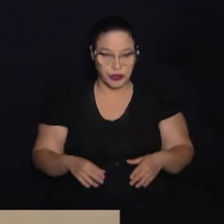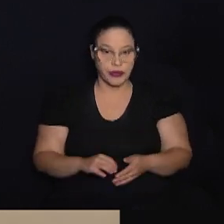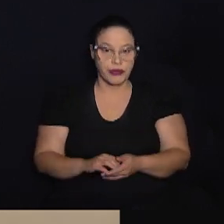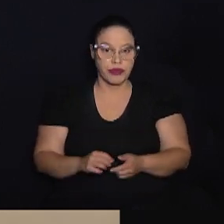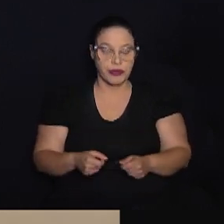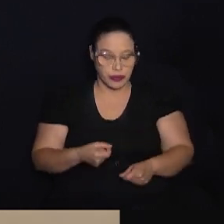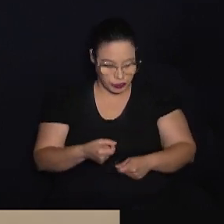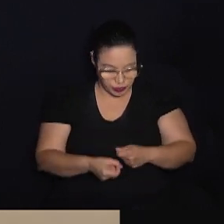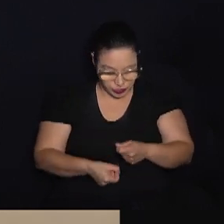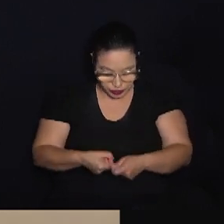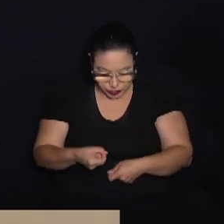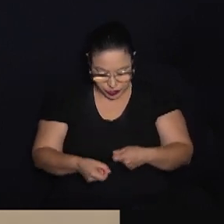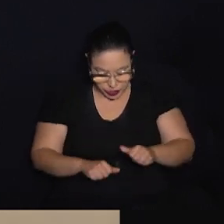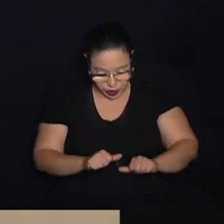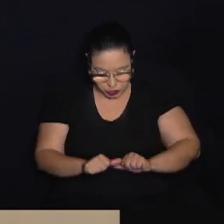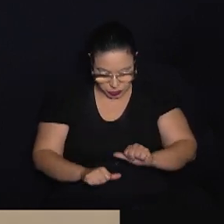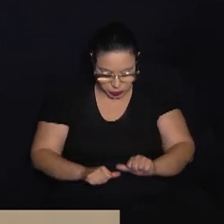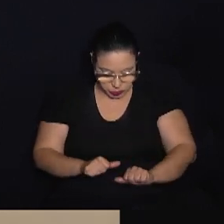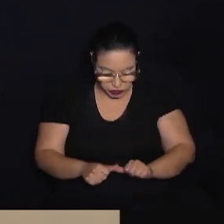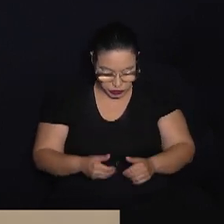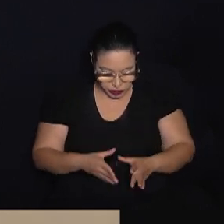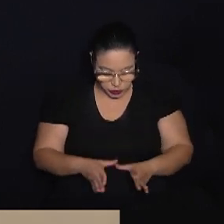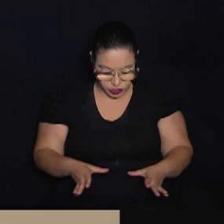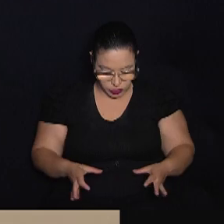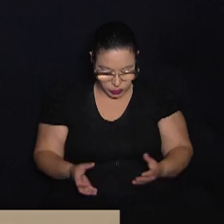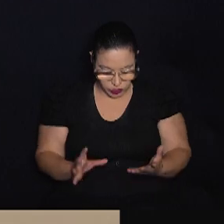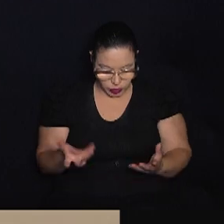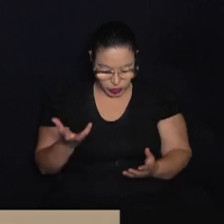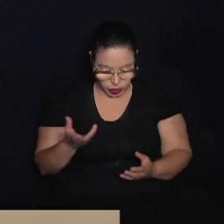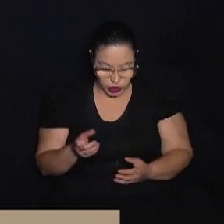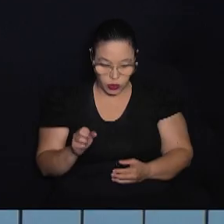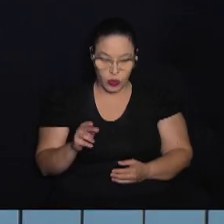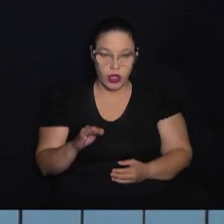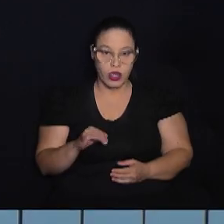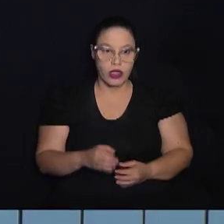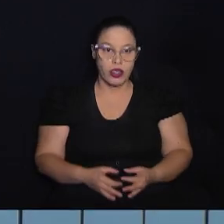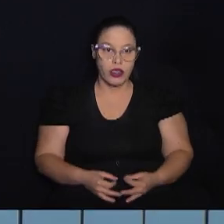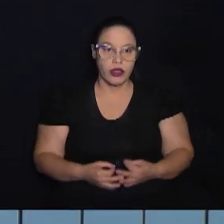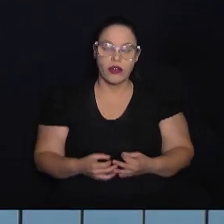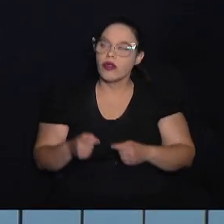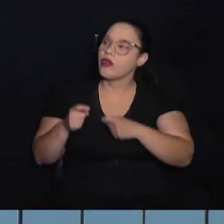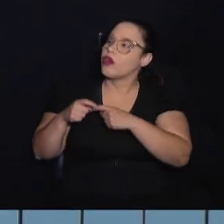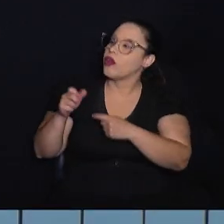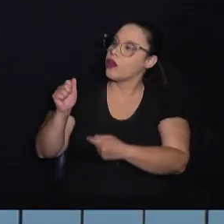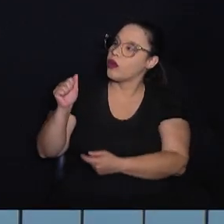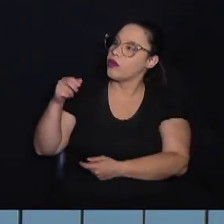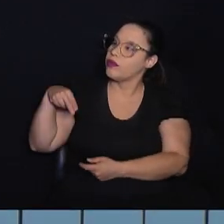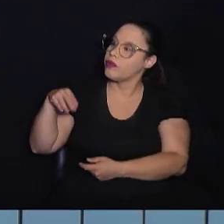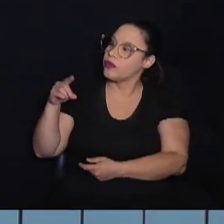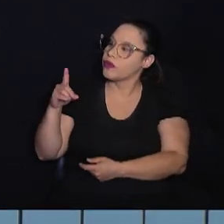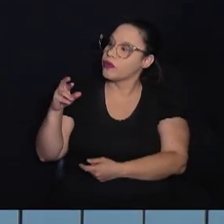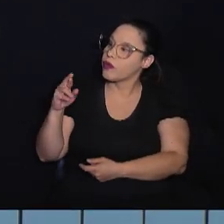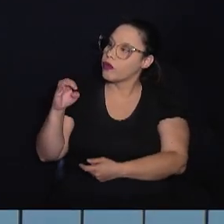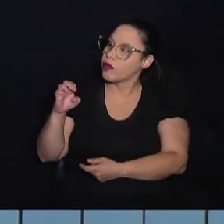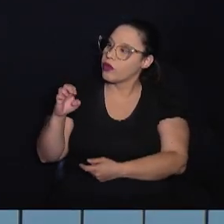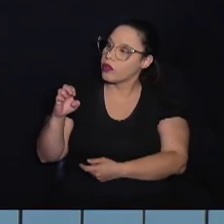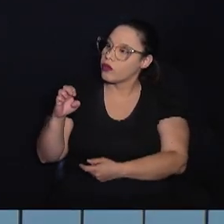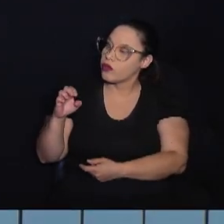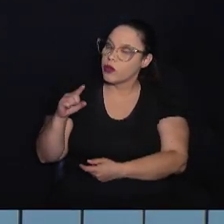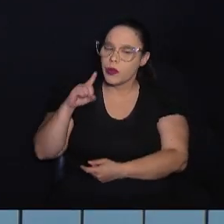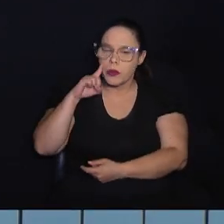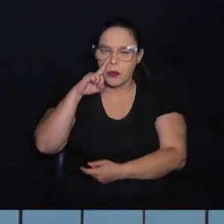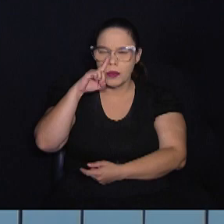essas mutações que vão gerar o câncer. Doutor André, quais são os fatores de risco para